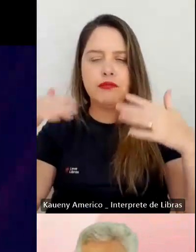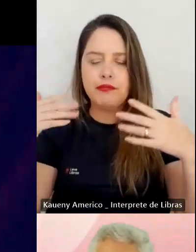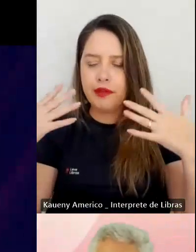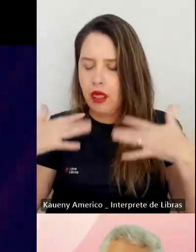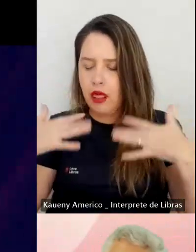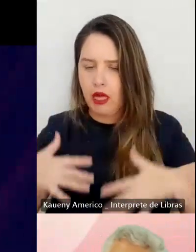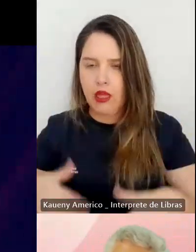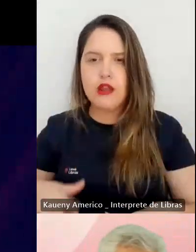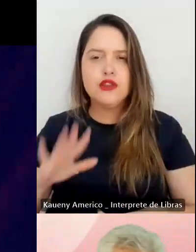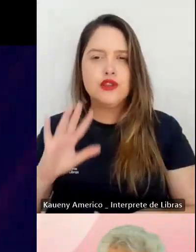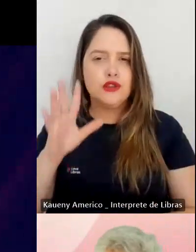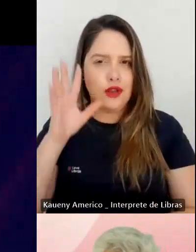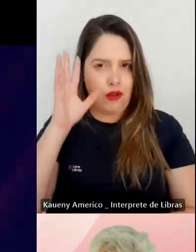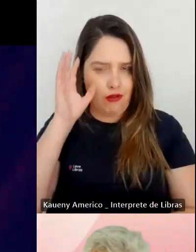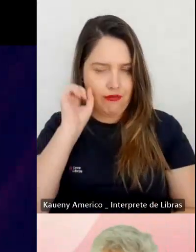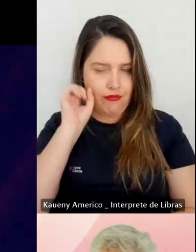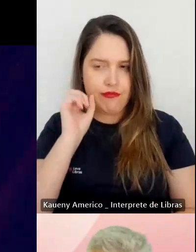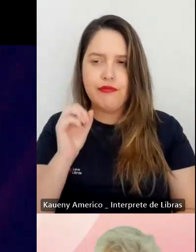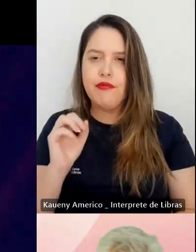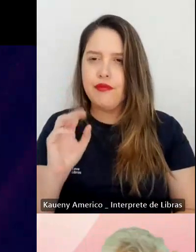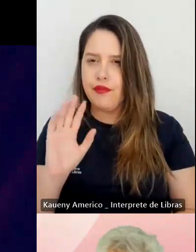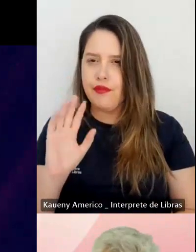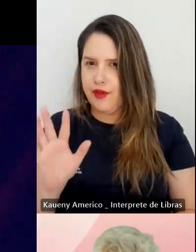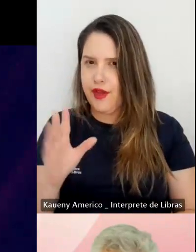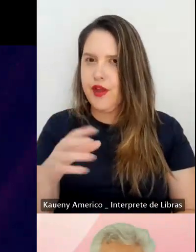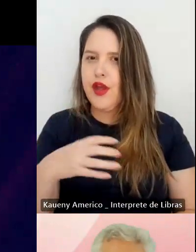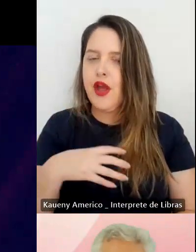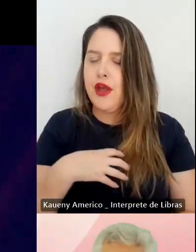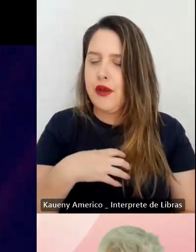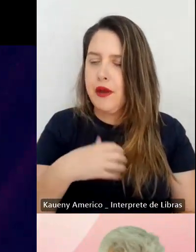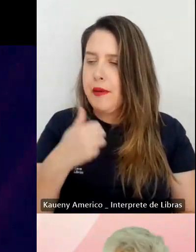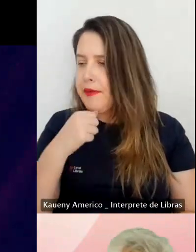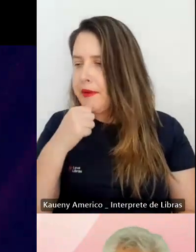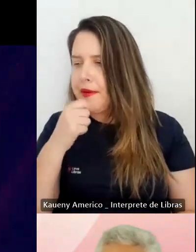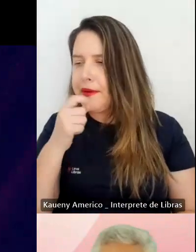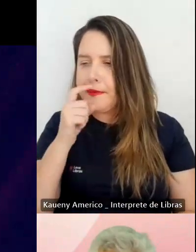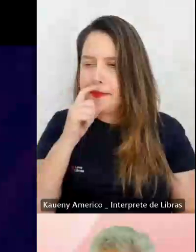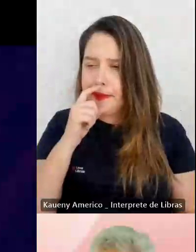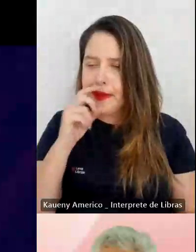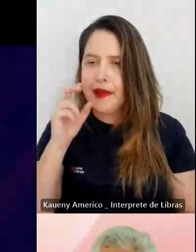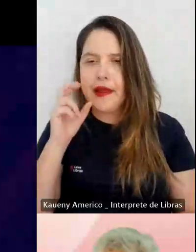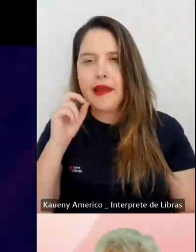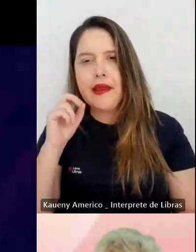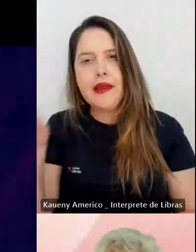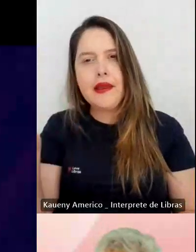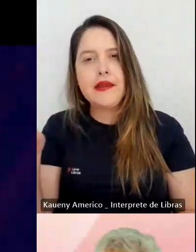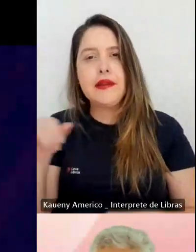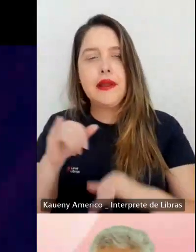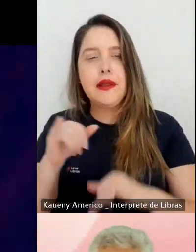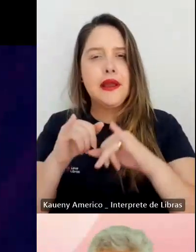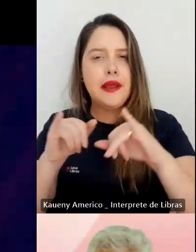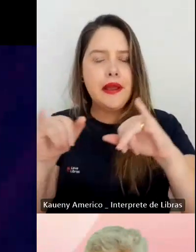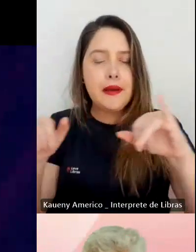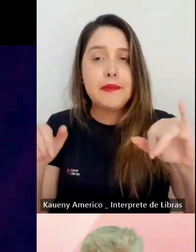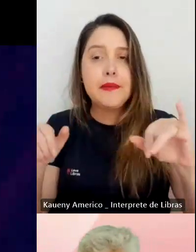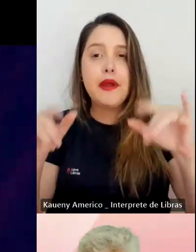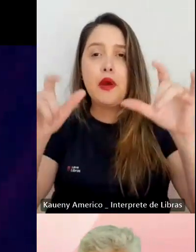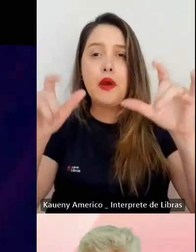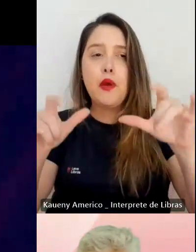todo mundo já ouviu a avó, a mãe, o pai, os campanhas aonde focar em